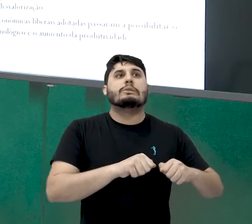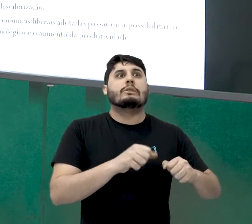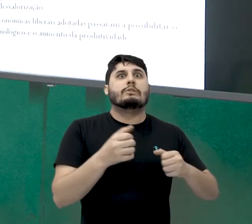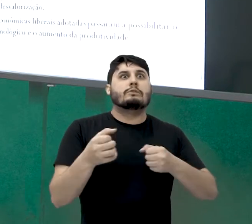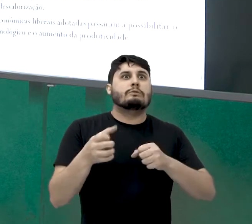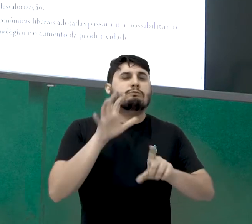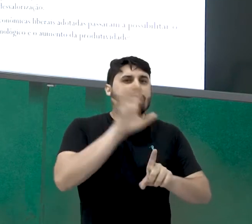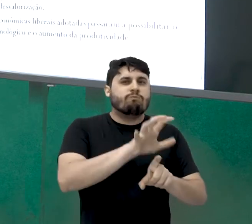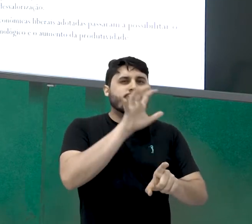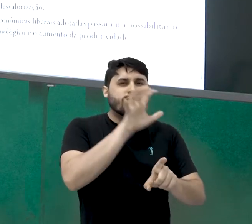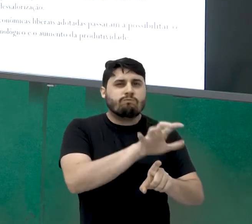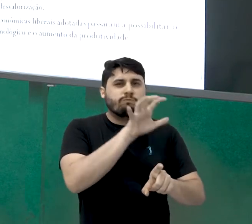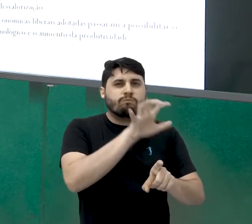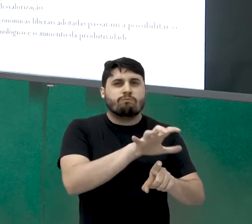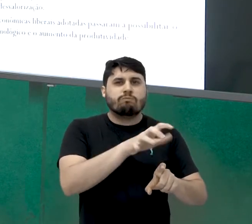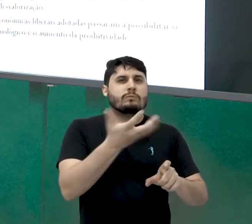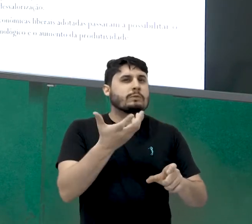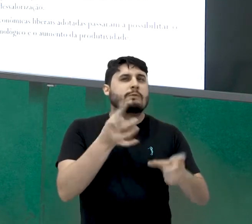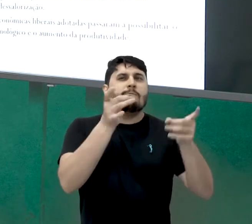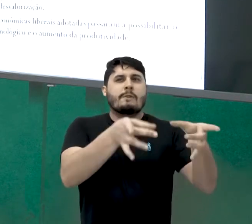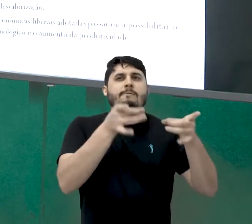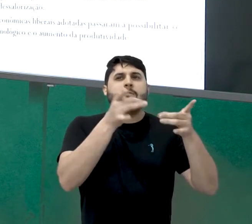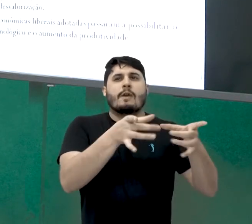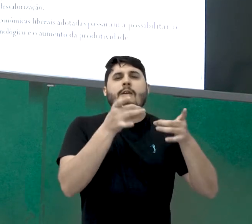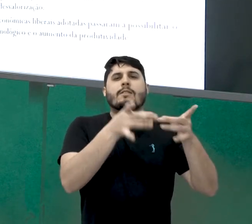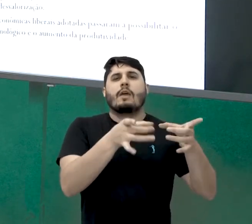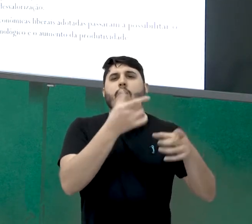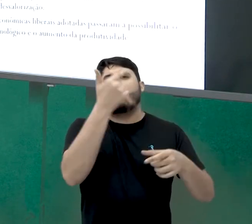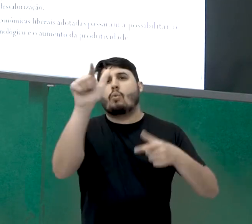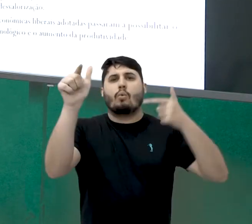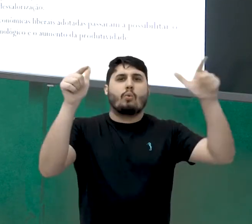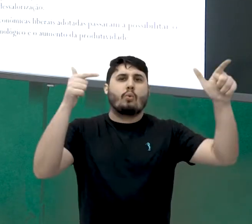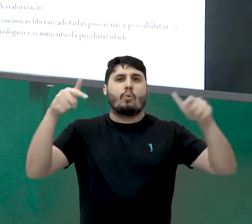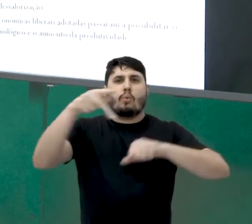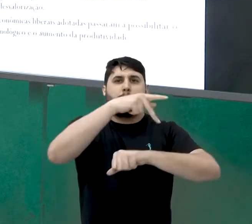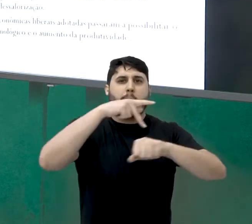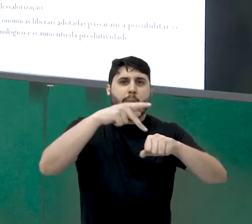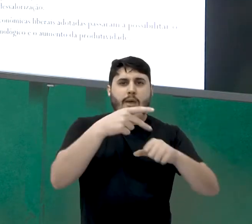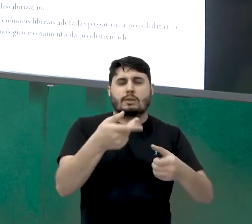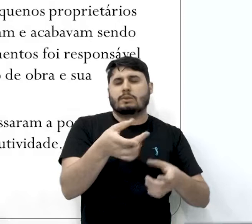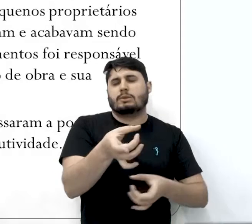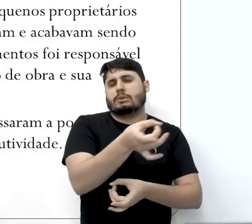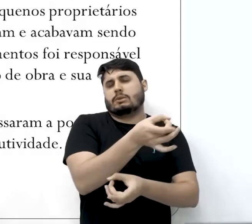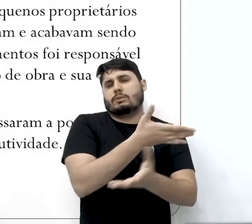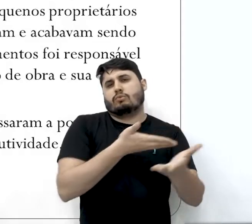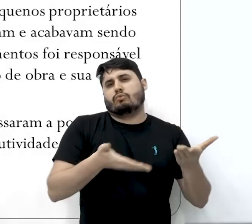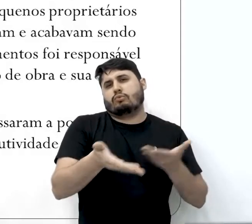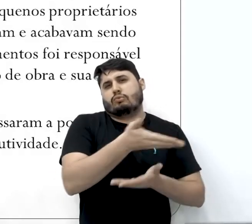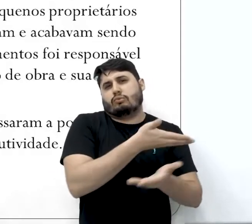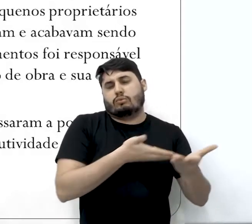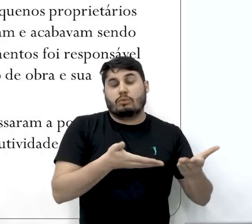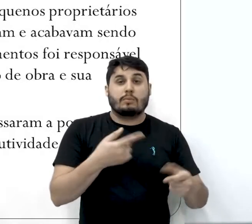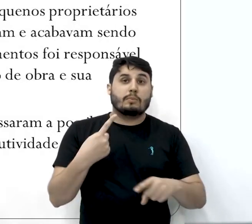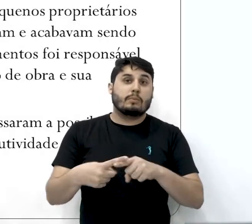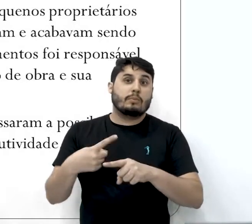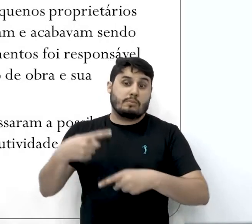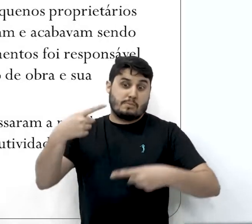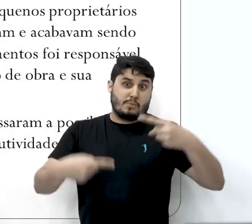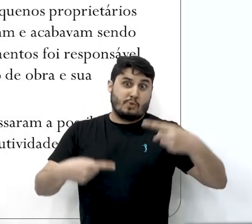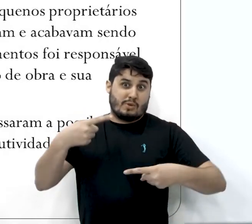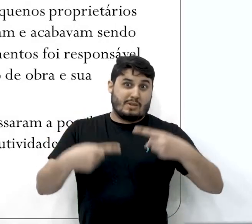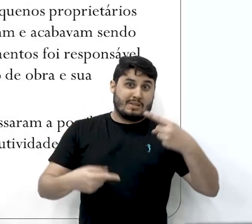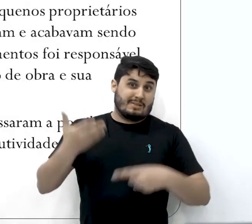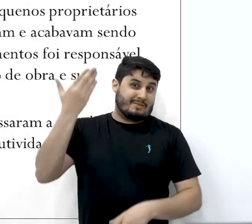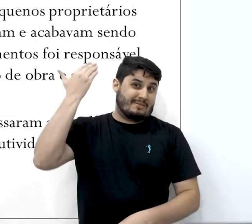e fundamentalmente da indústria têxtil britânica. Tá ok, galera? Aqui, ó, as políticas econômicas liberais.